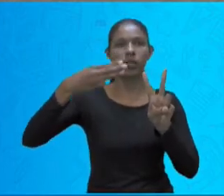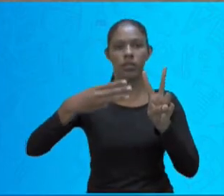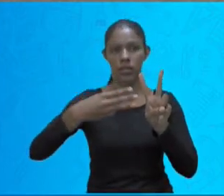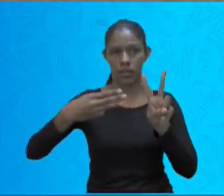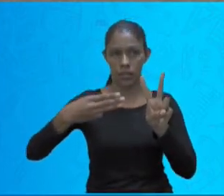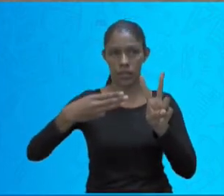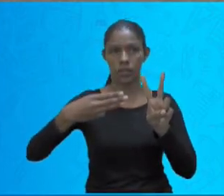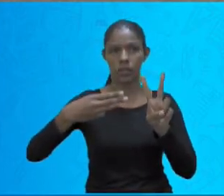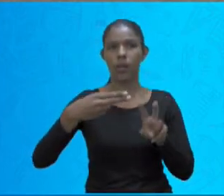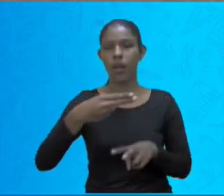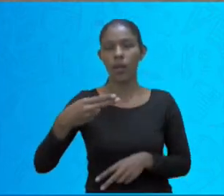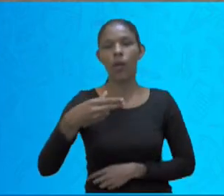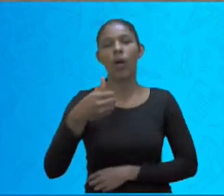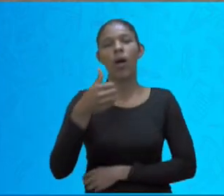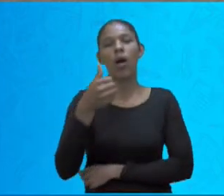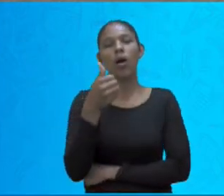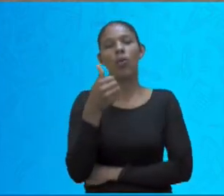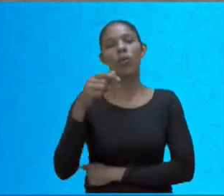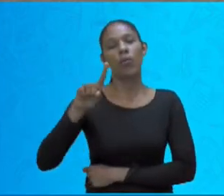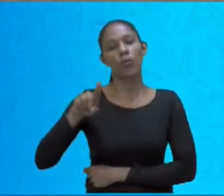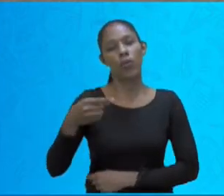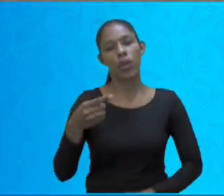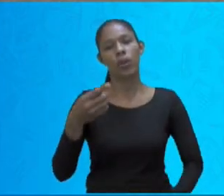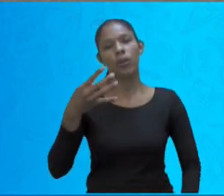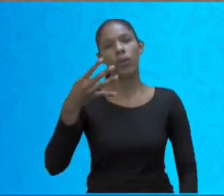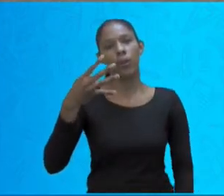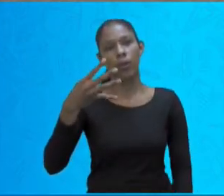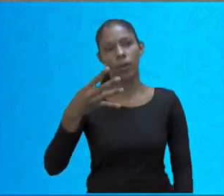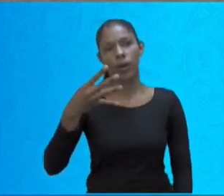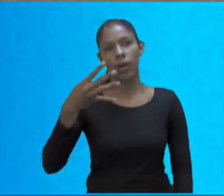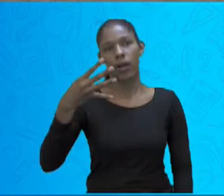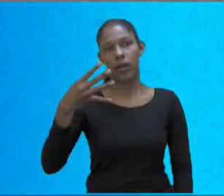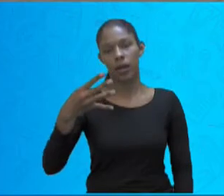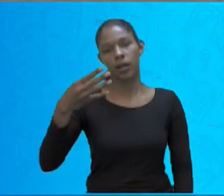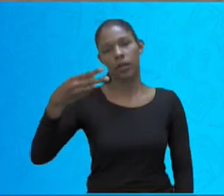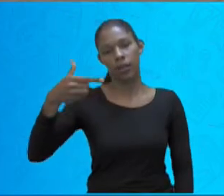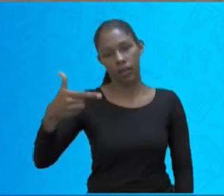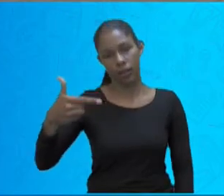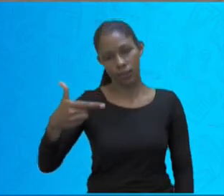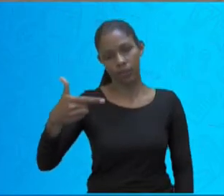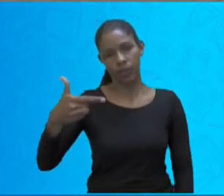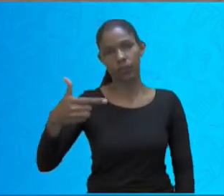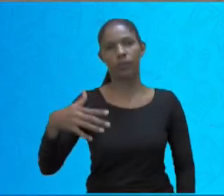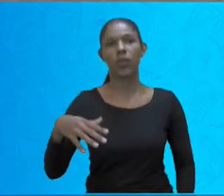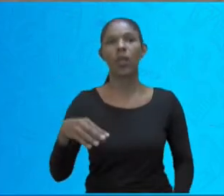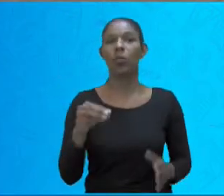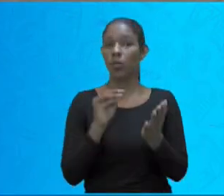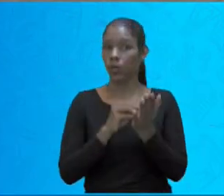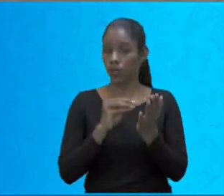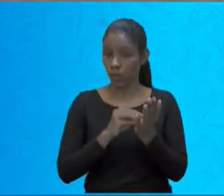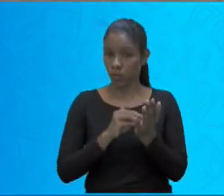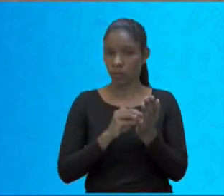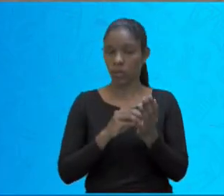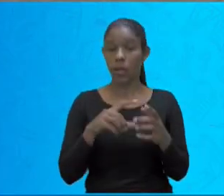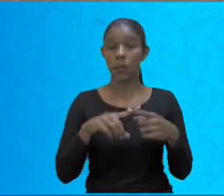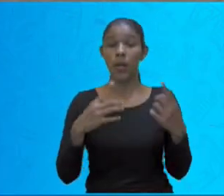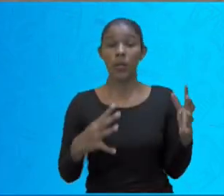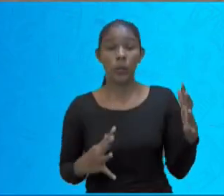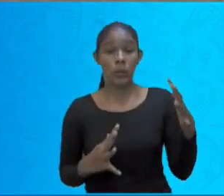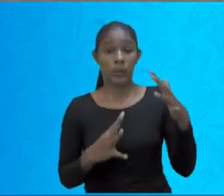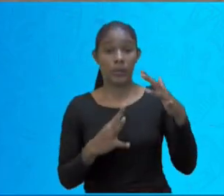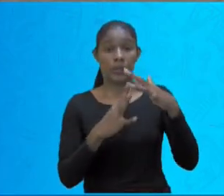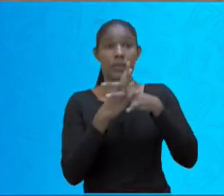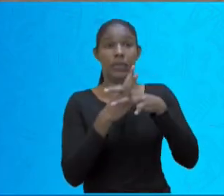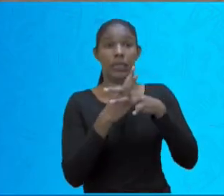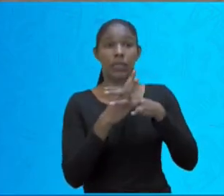1,442. Eu considerei as três primeiras casas decimais. Isso por falta. Agora, por